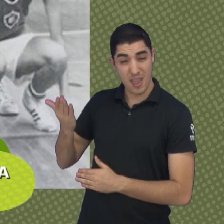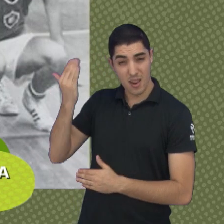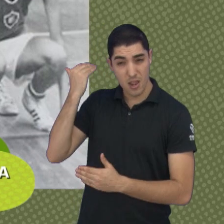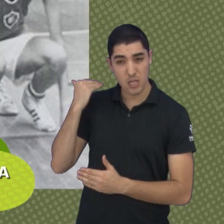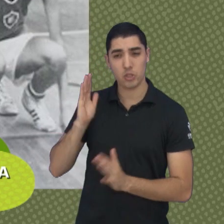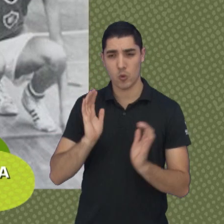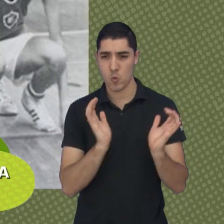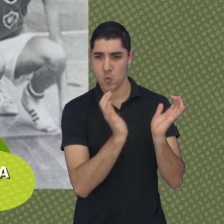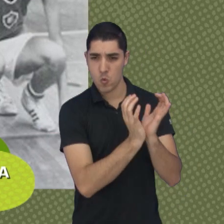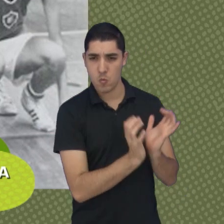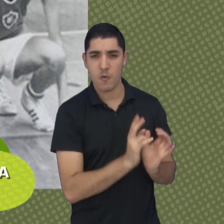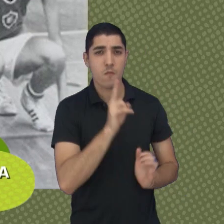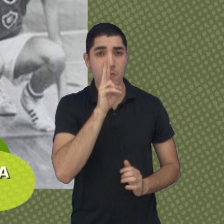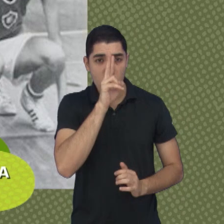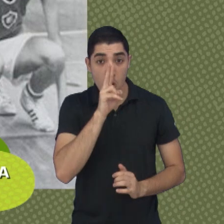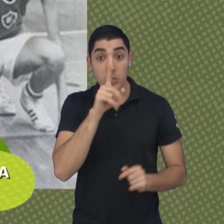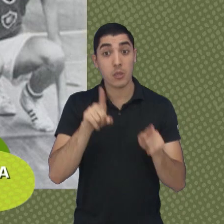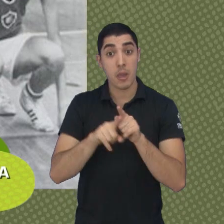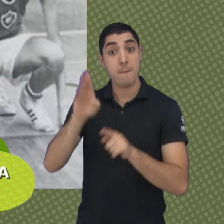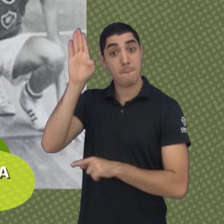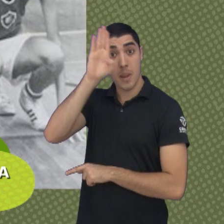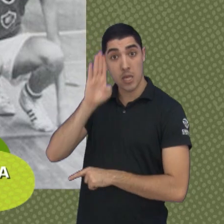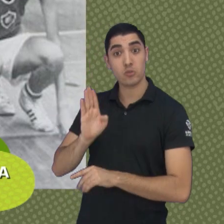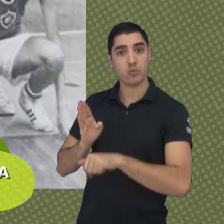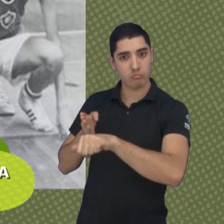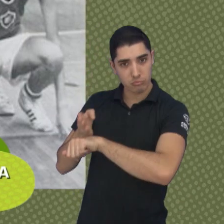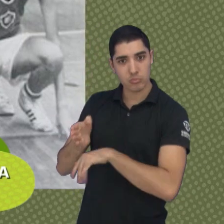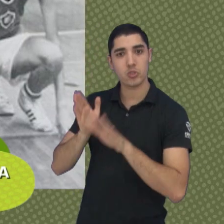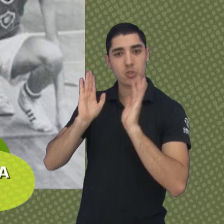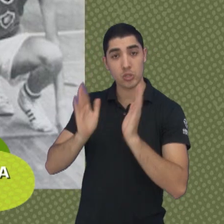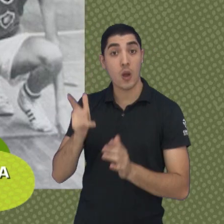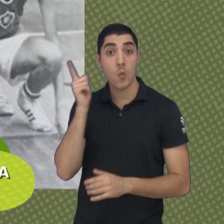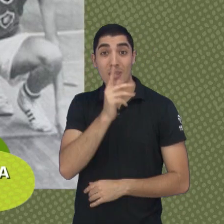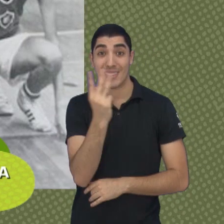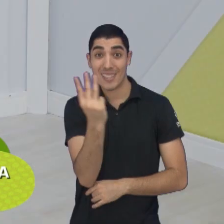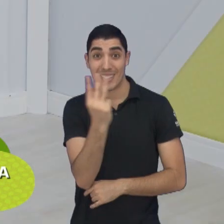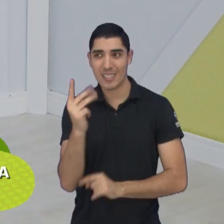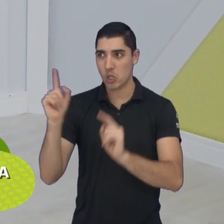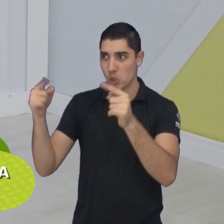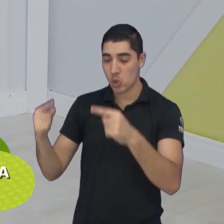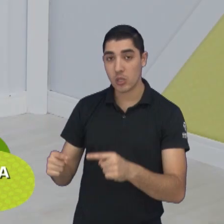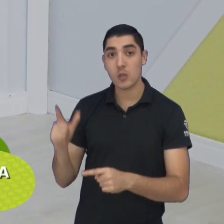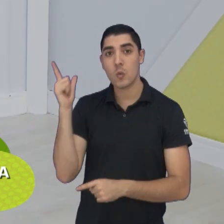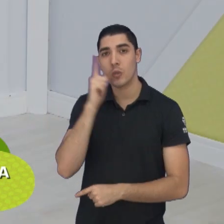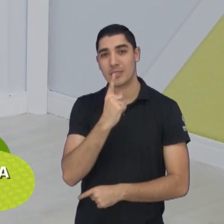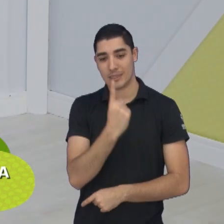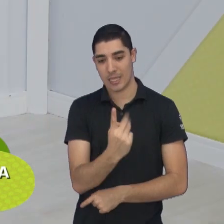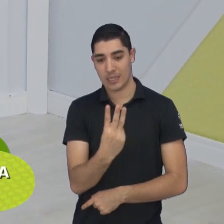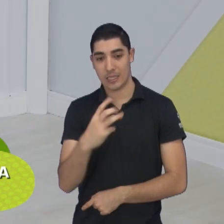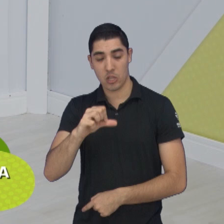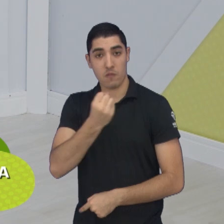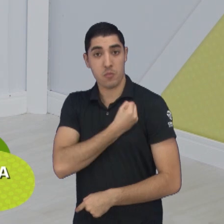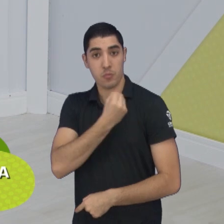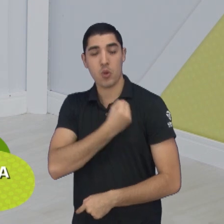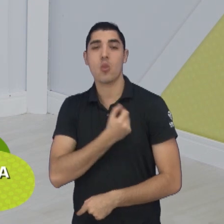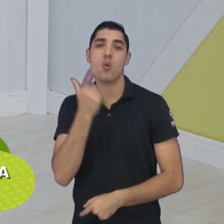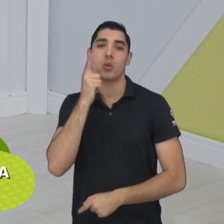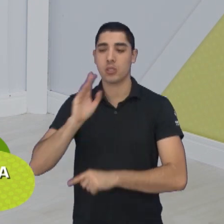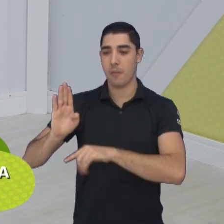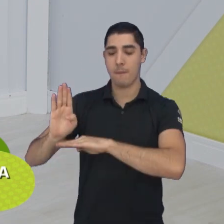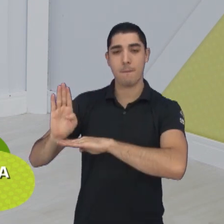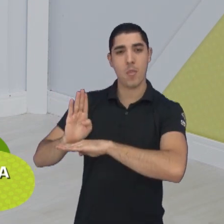clubes e também pela Seleção Brasileira, onde ele disputou 33 jogos e marcou 139 pontos. Conquistou o bronze no Mundial